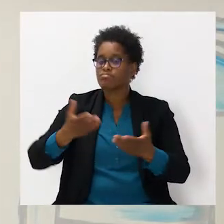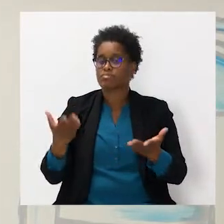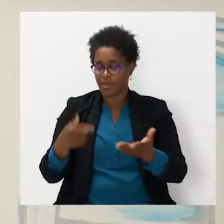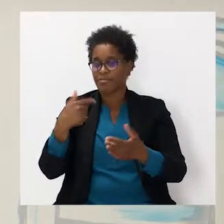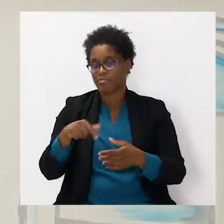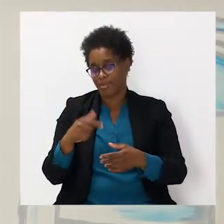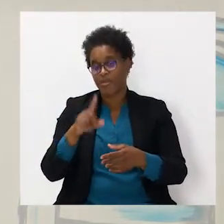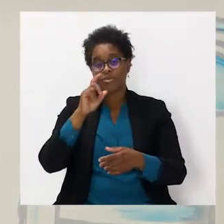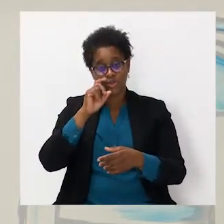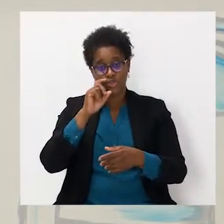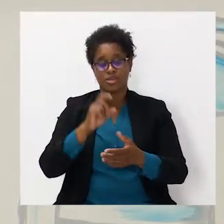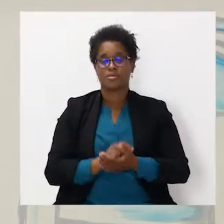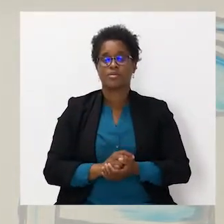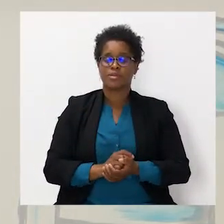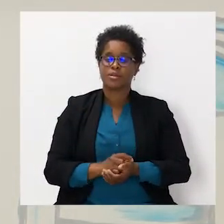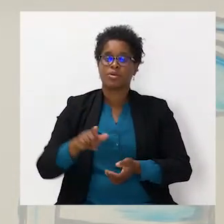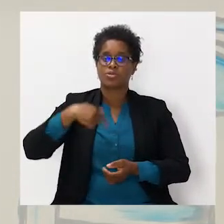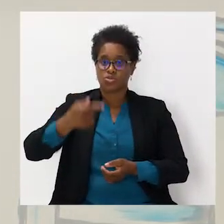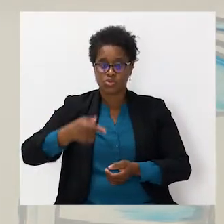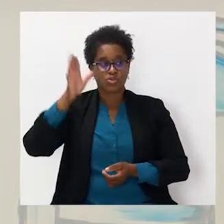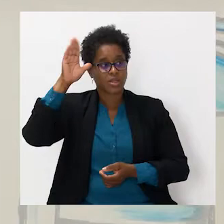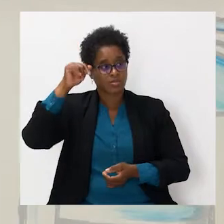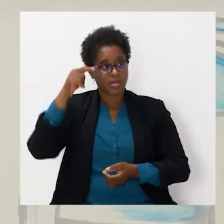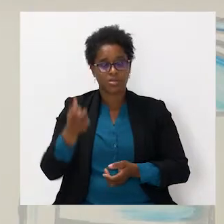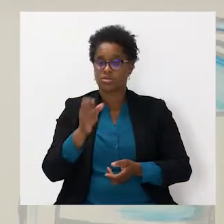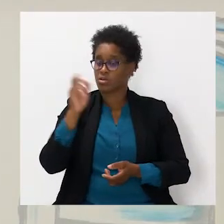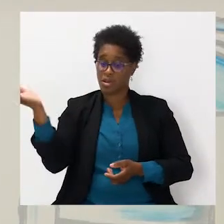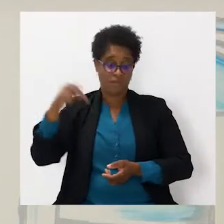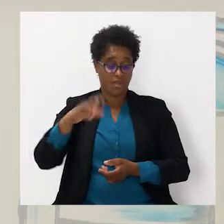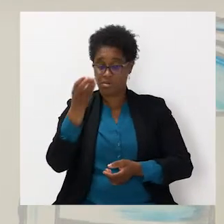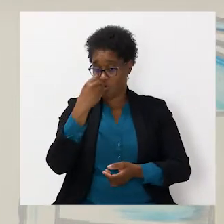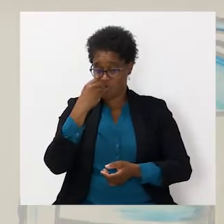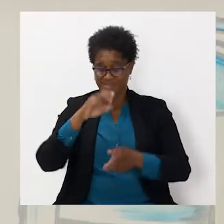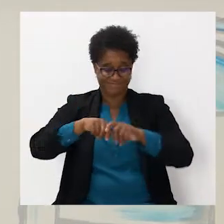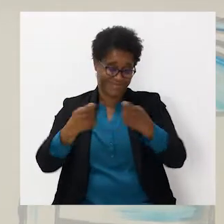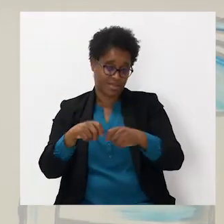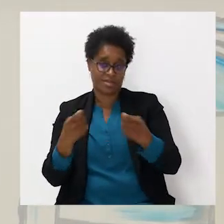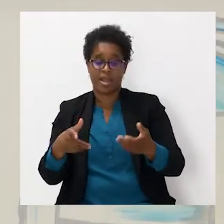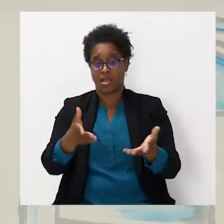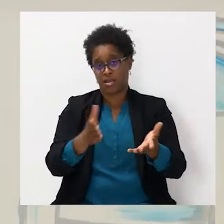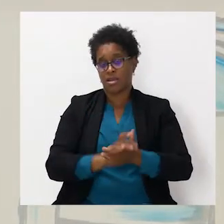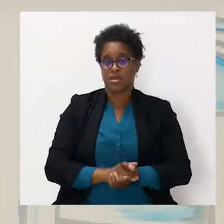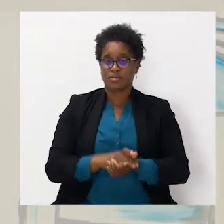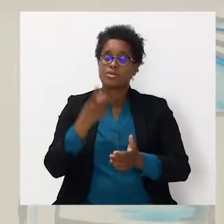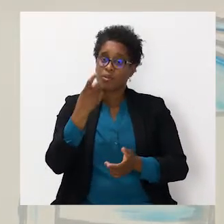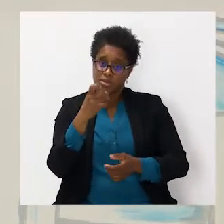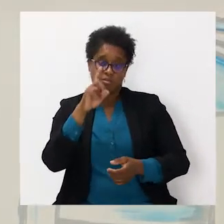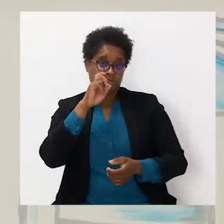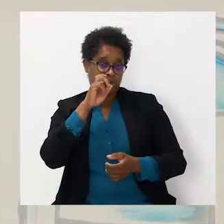de proteger para que os outros animais não venham comer, estragar as hortas. Então precisam de uma